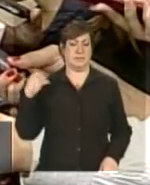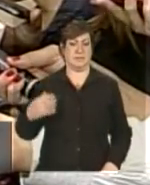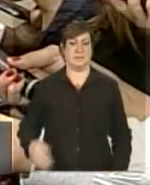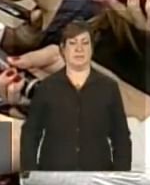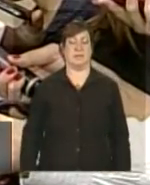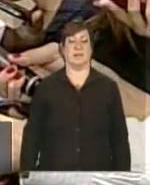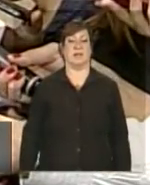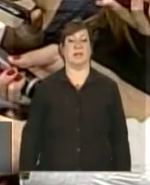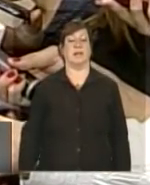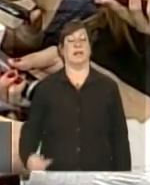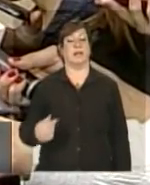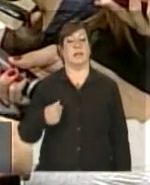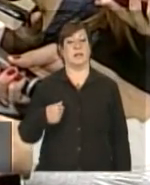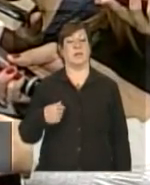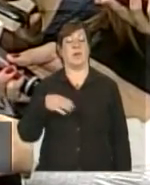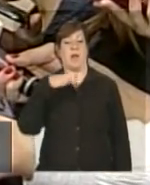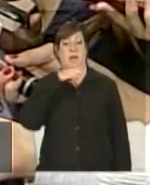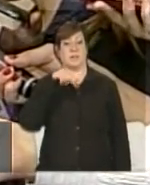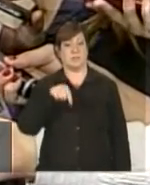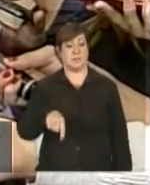E eu acho que é uma dívida